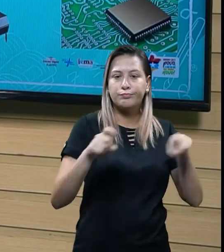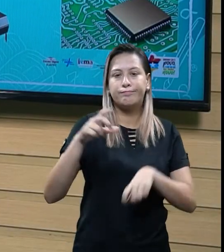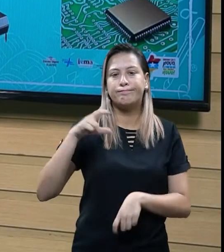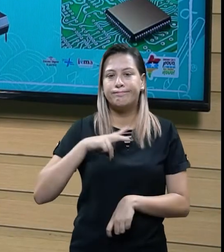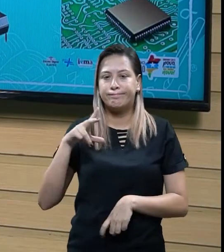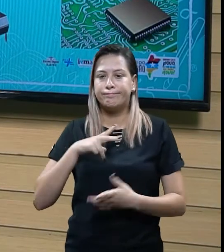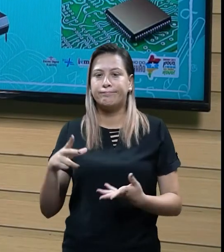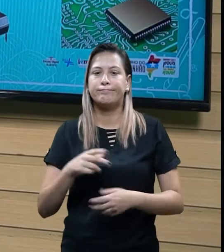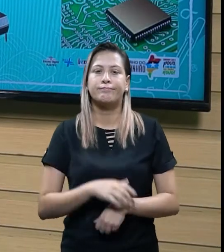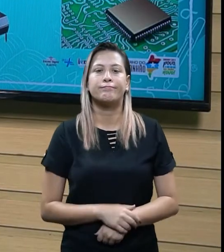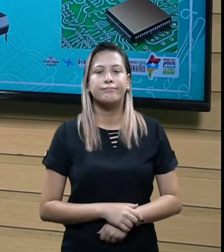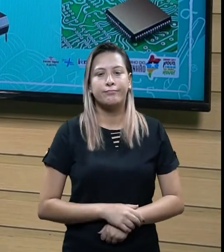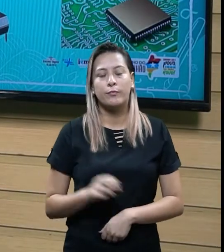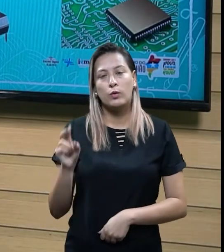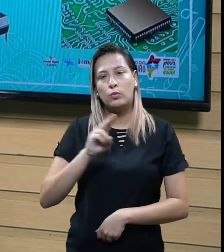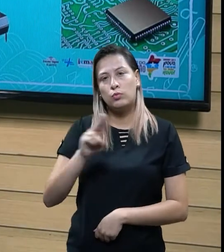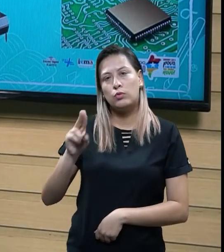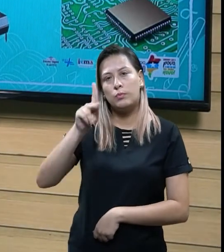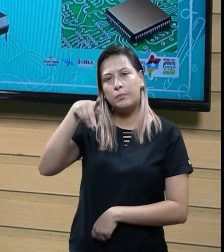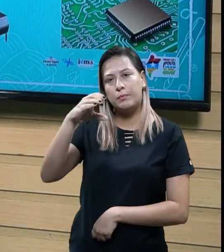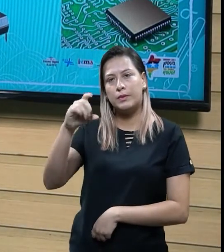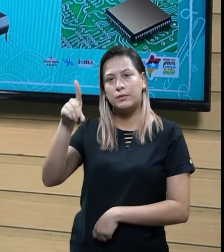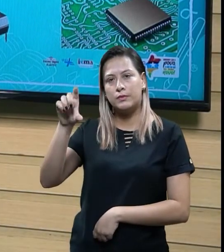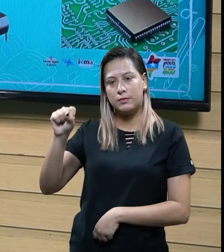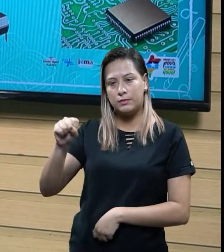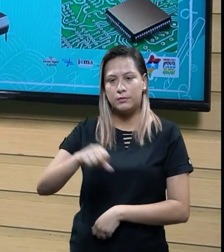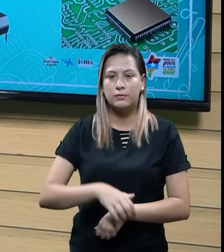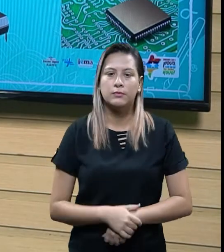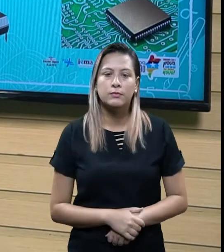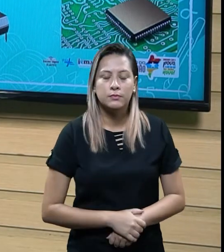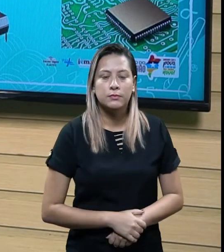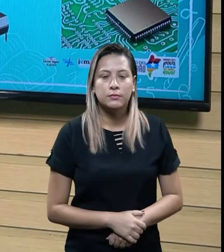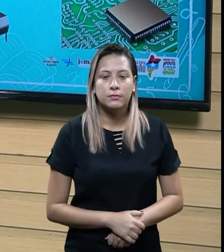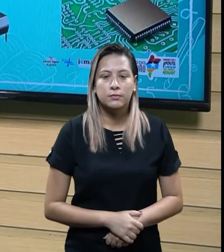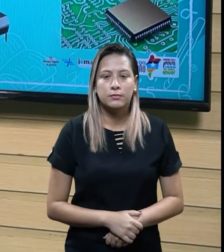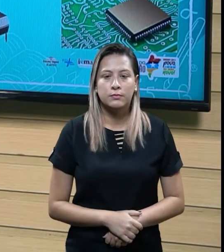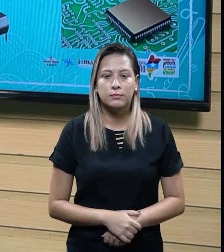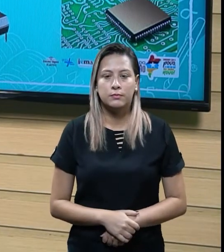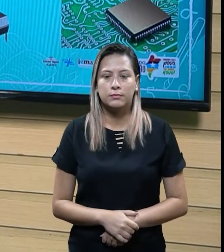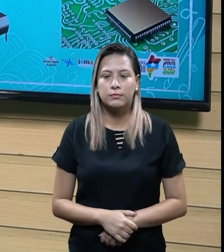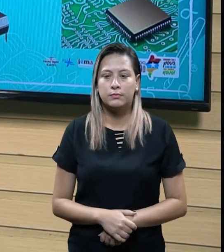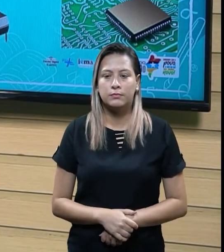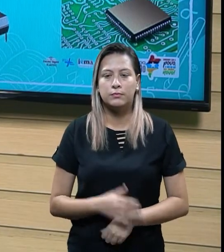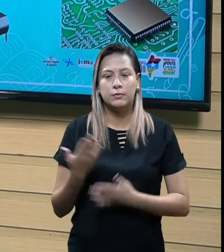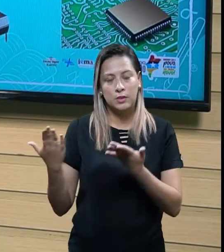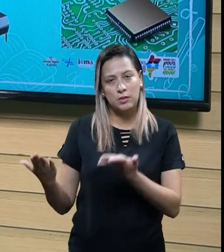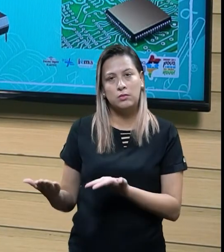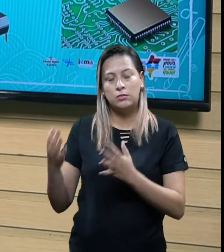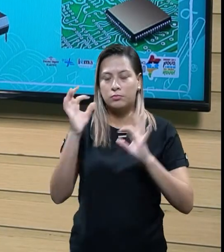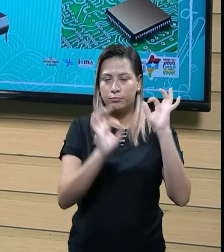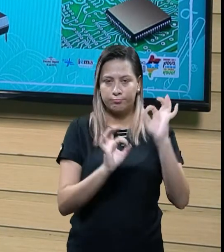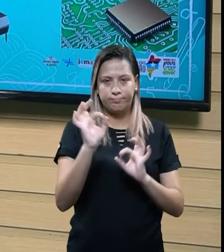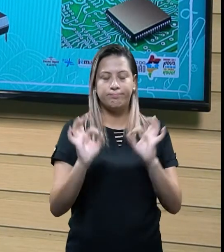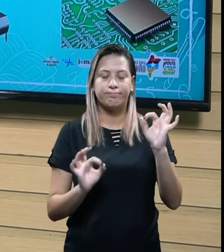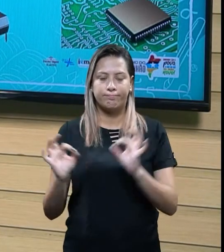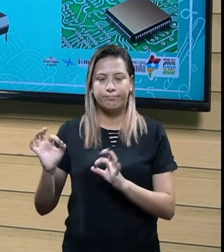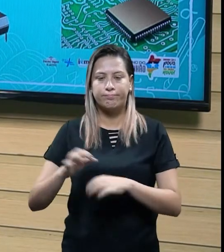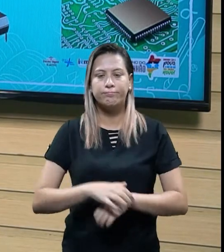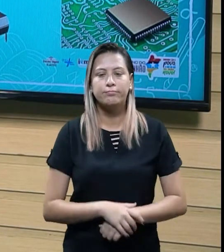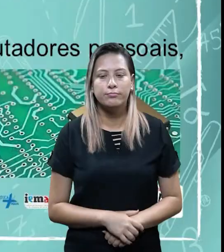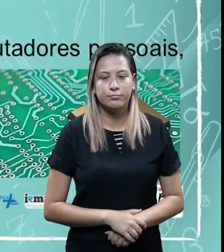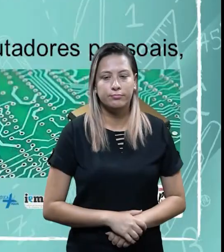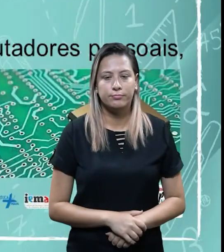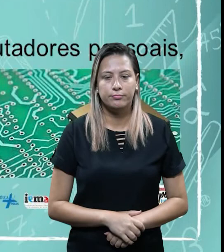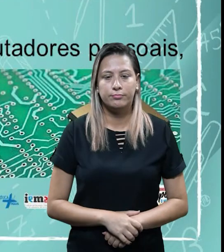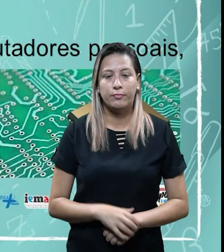o Altair, que foi o primeiro desta geração, tá, a ser construído ou trabalhado dessa